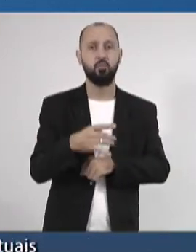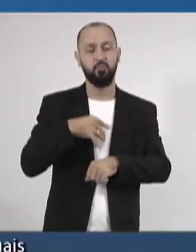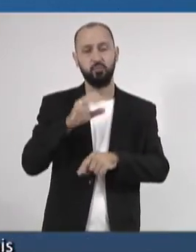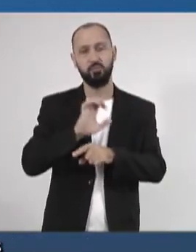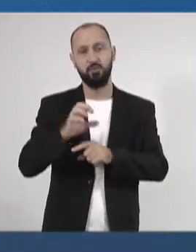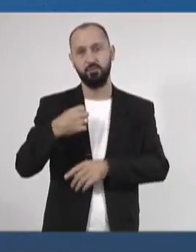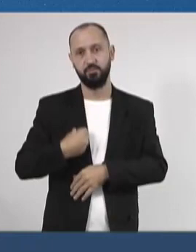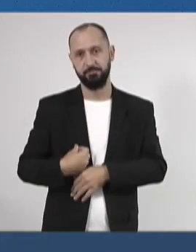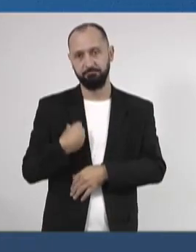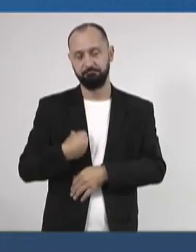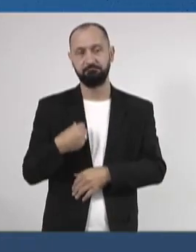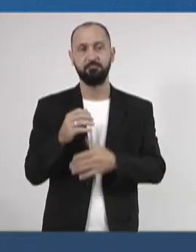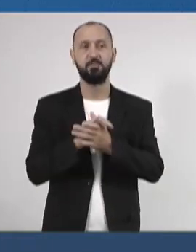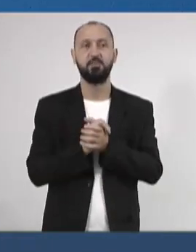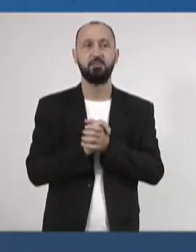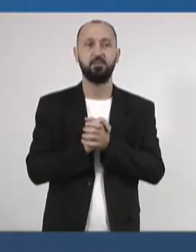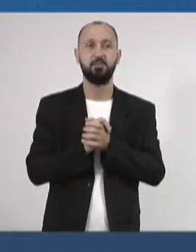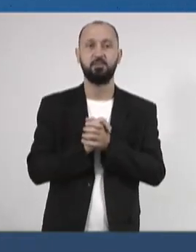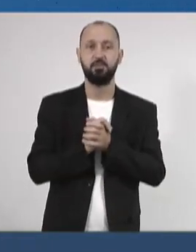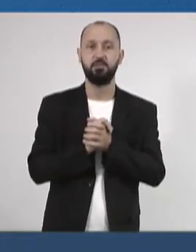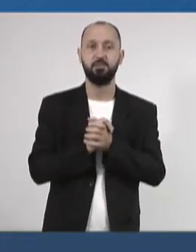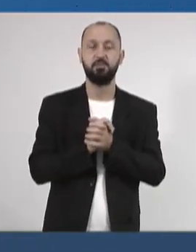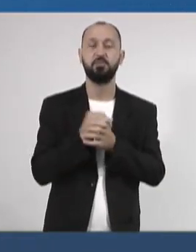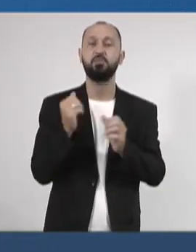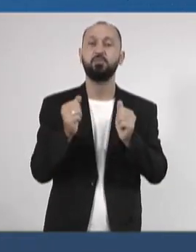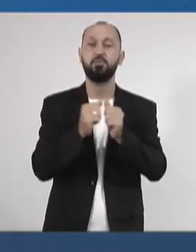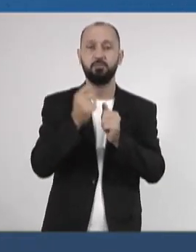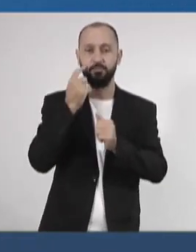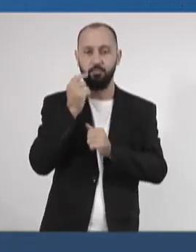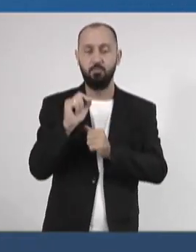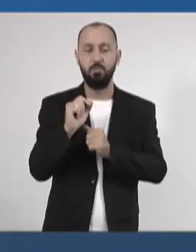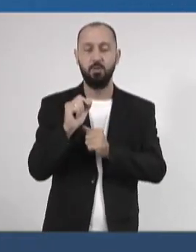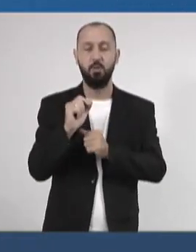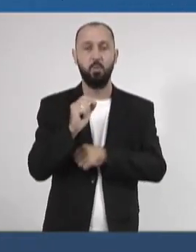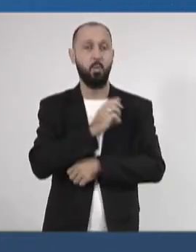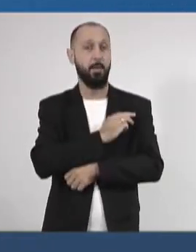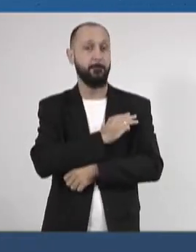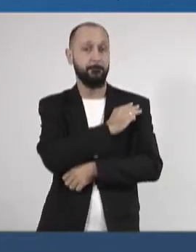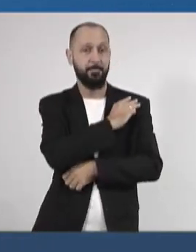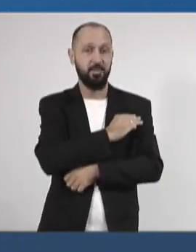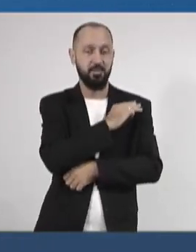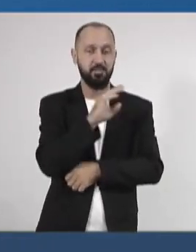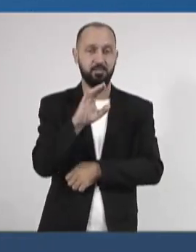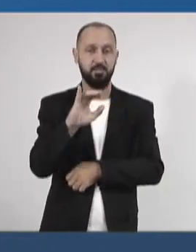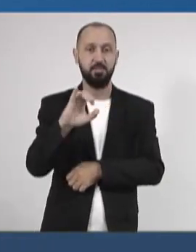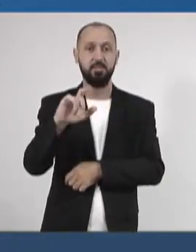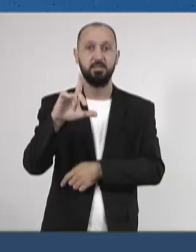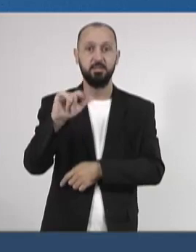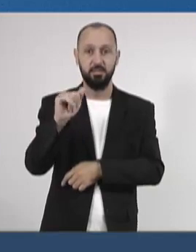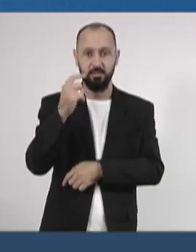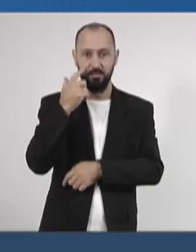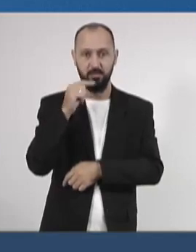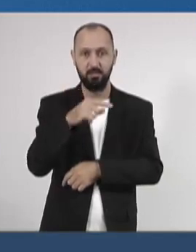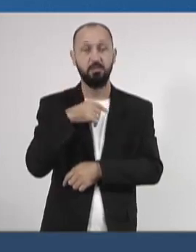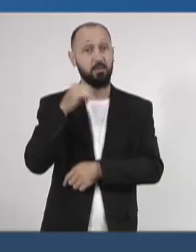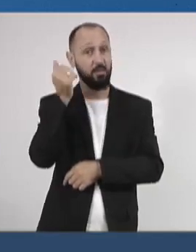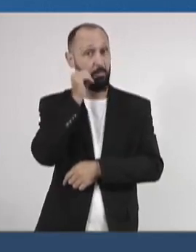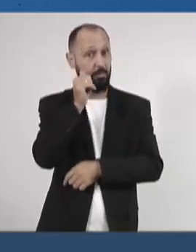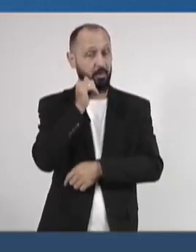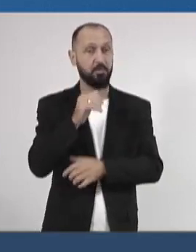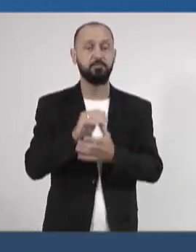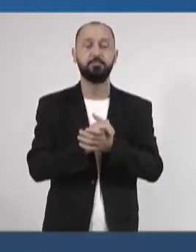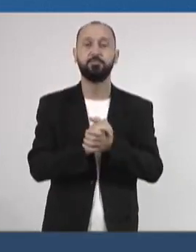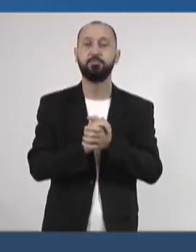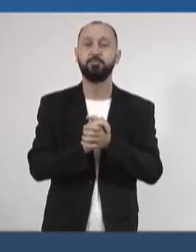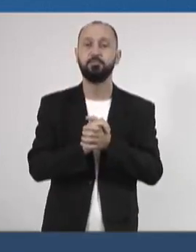viver. E depois estive com a ministra Cida Gonçalves, também conterrânea nossa, ministra da Mulher, e